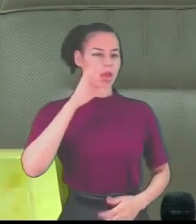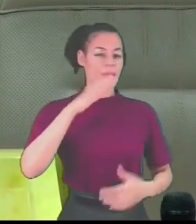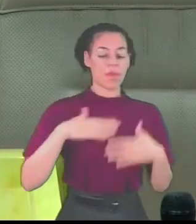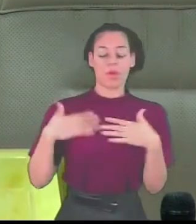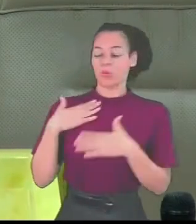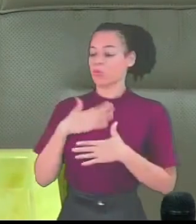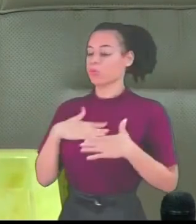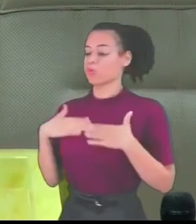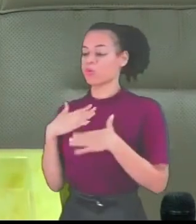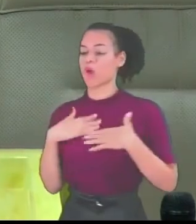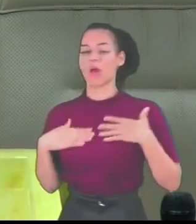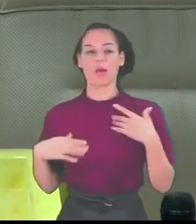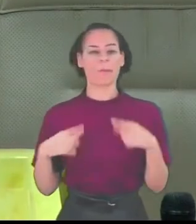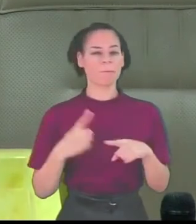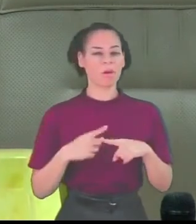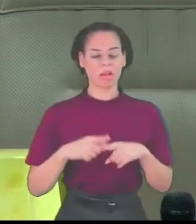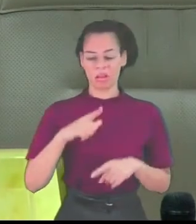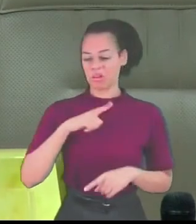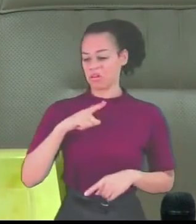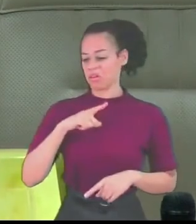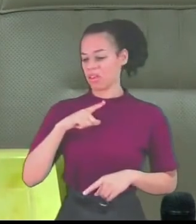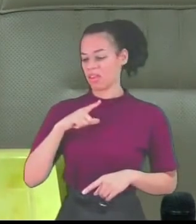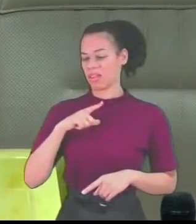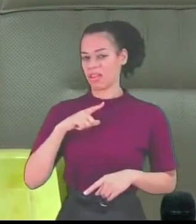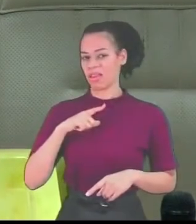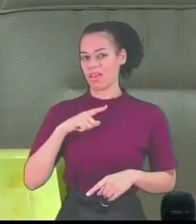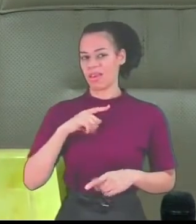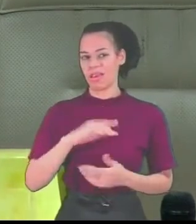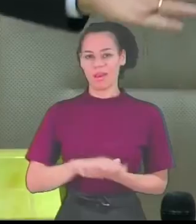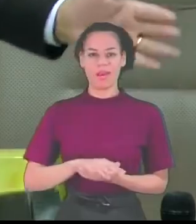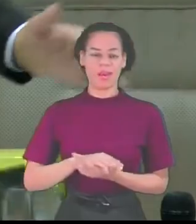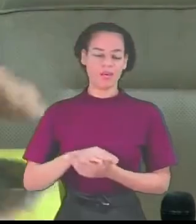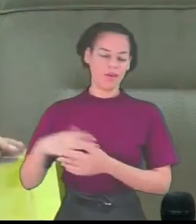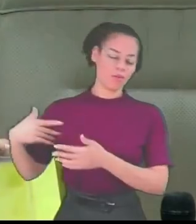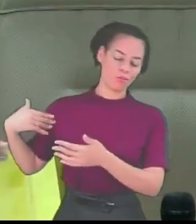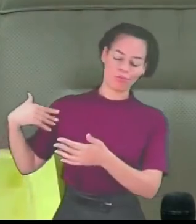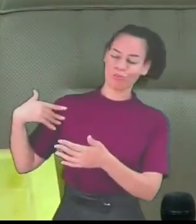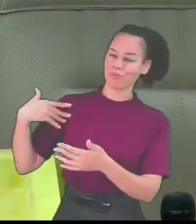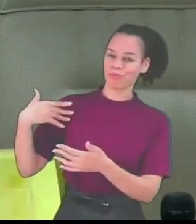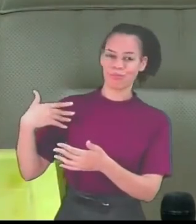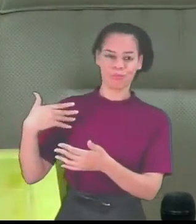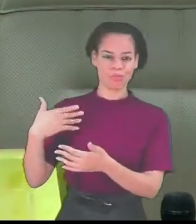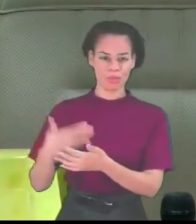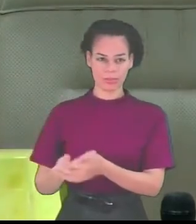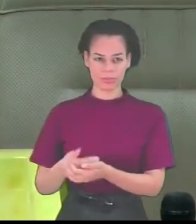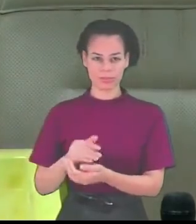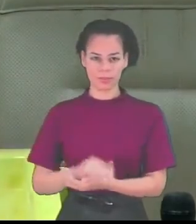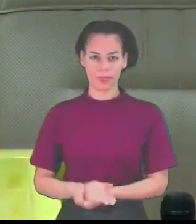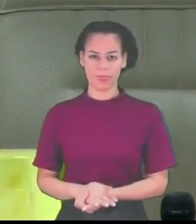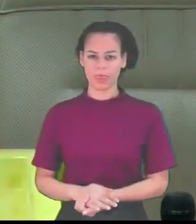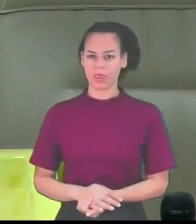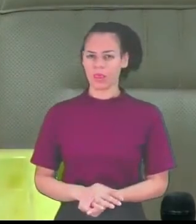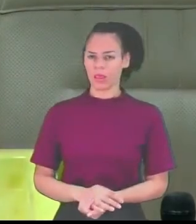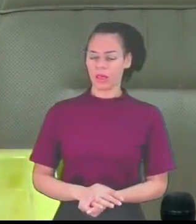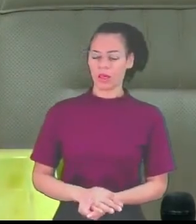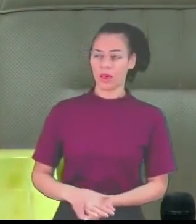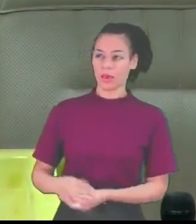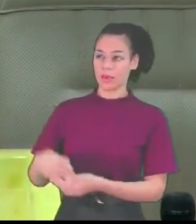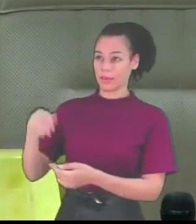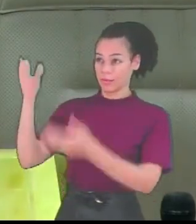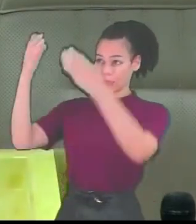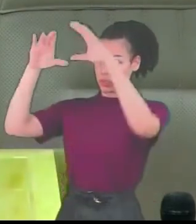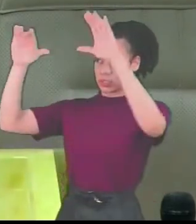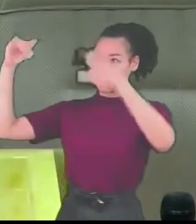ter porque o que eu tenho vai dar para muito tempo Aleluia aí uma voz de 100 mas não